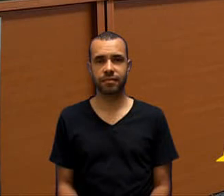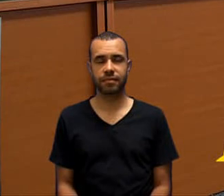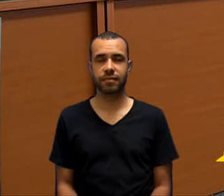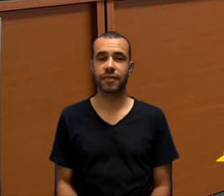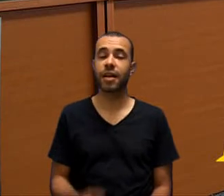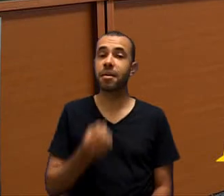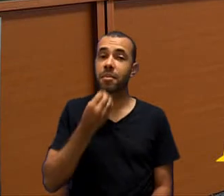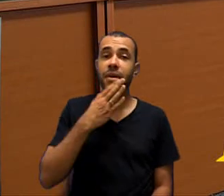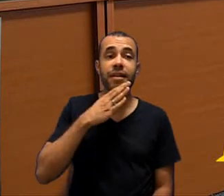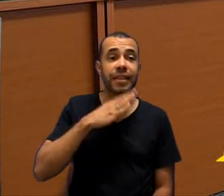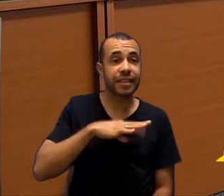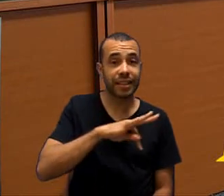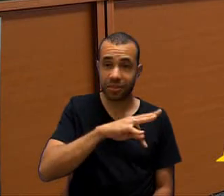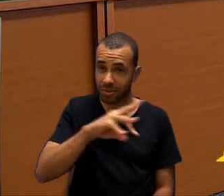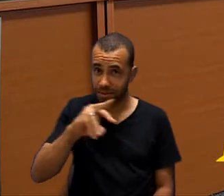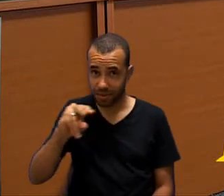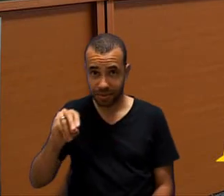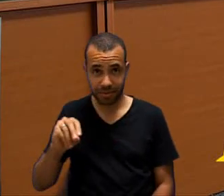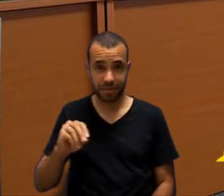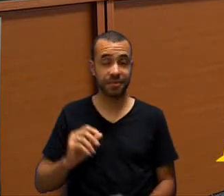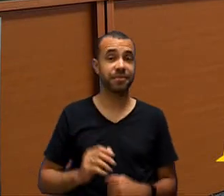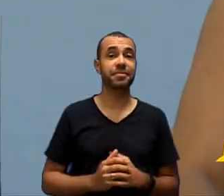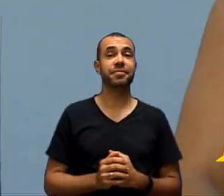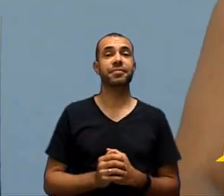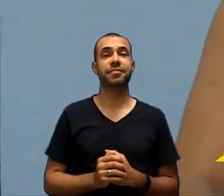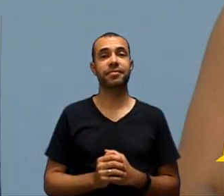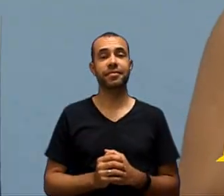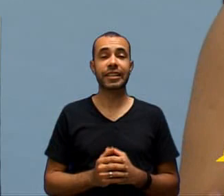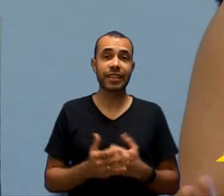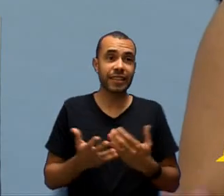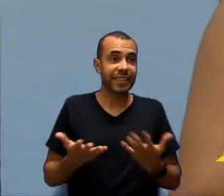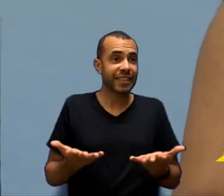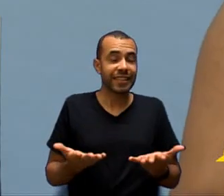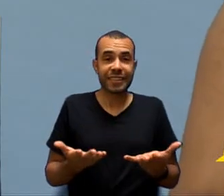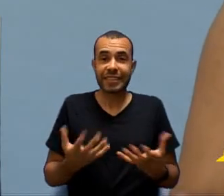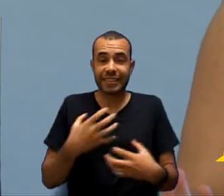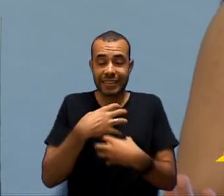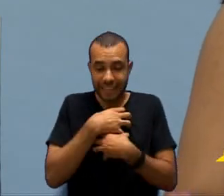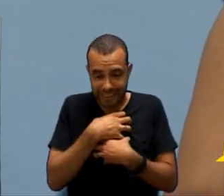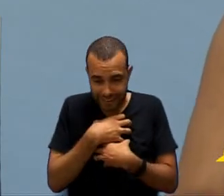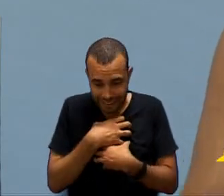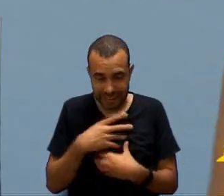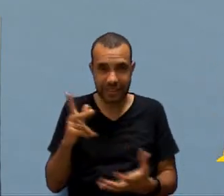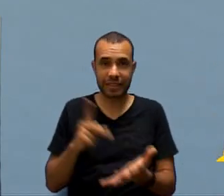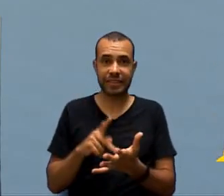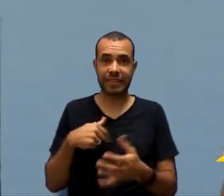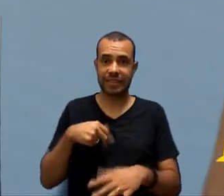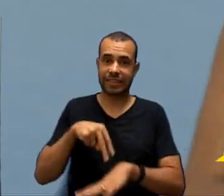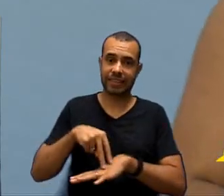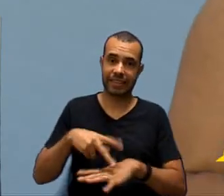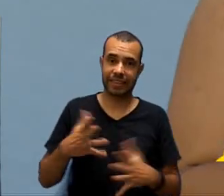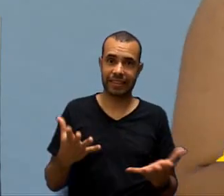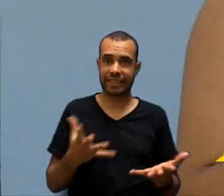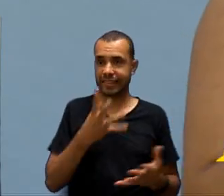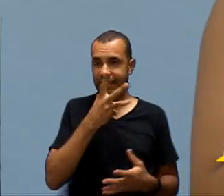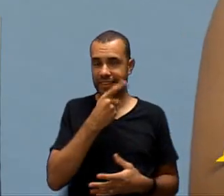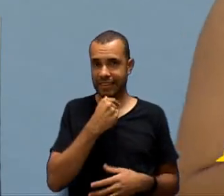Boa tarde a todos. Boa tarde. Olha, eu sinceramente achei que ia demorar um pouco para estar aqui, mas tudo bem.